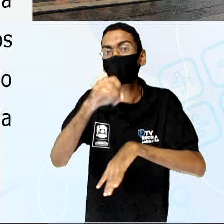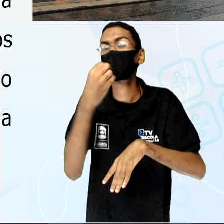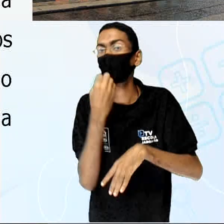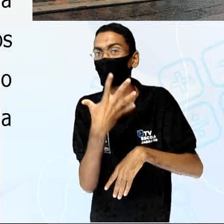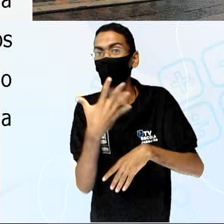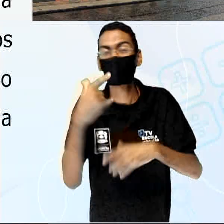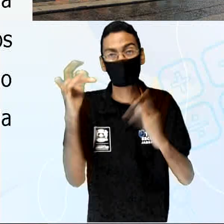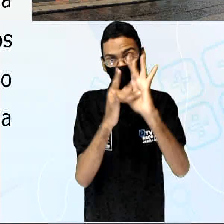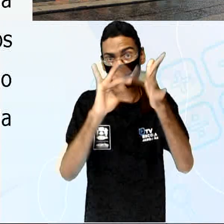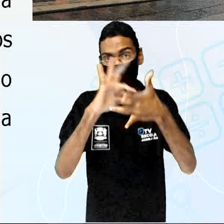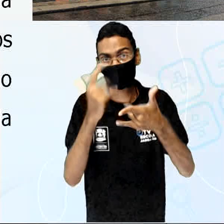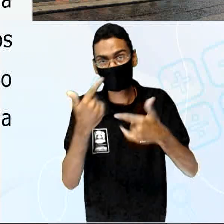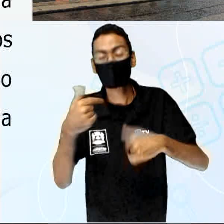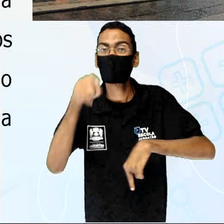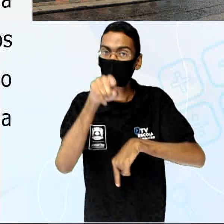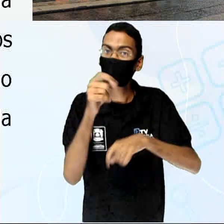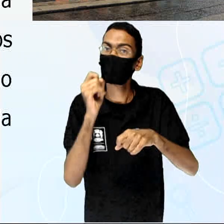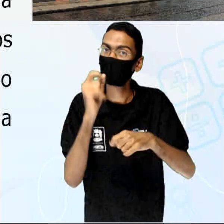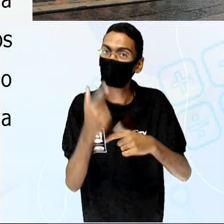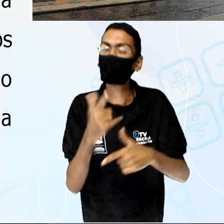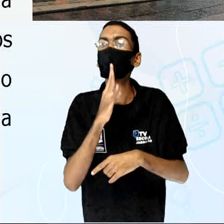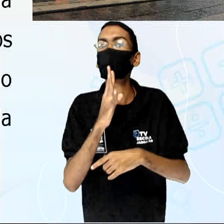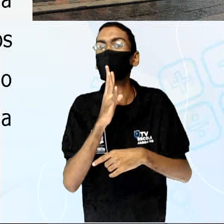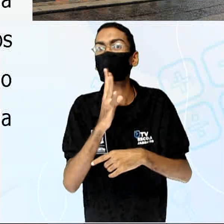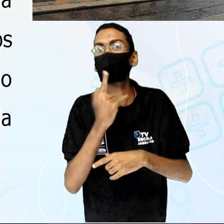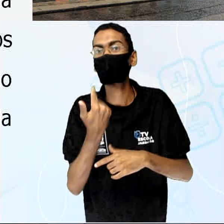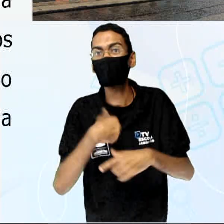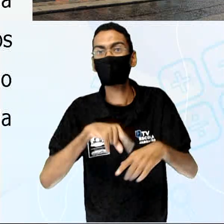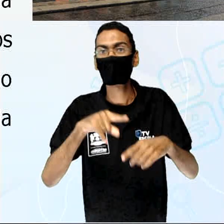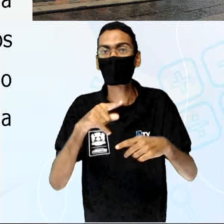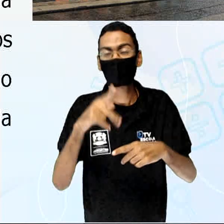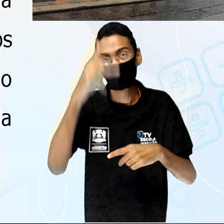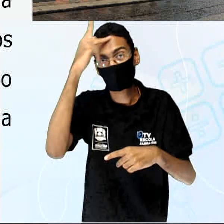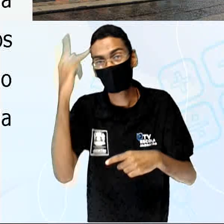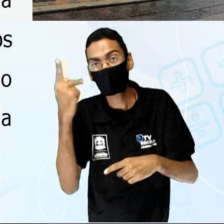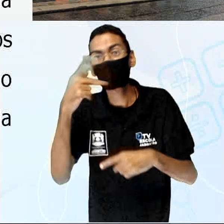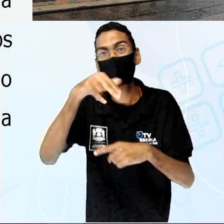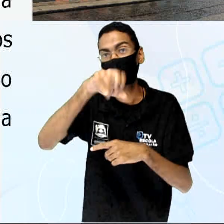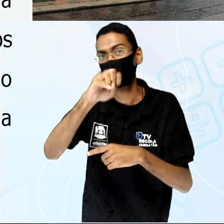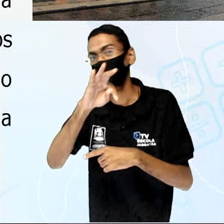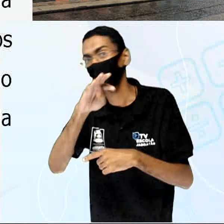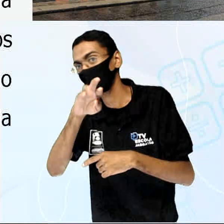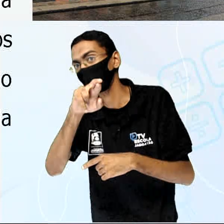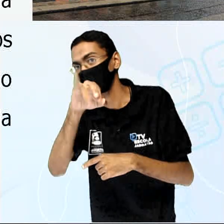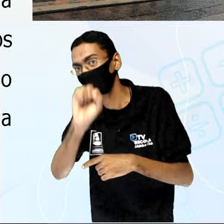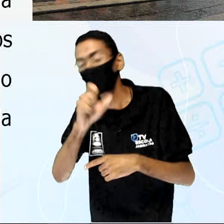pois, enquanto os donos de engenhos, conhecidos então como nobres da terra, os cavaleiros que